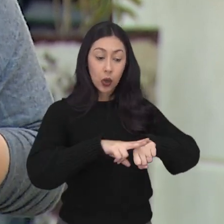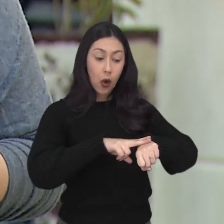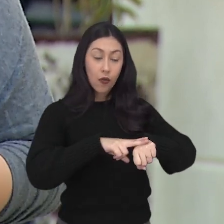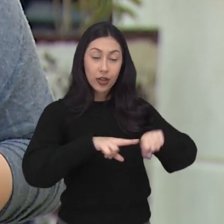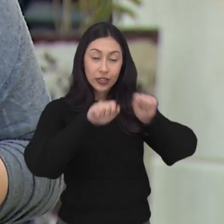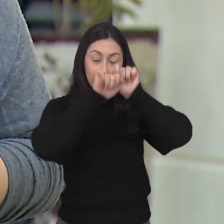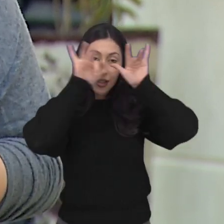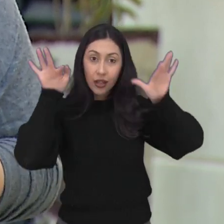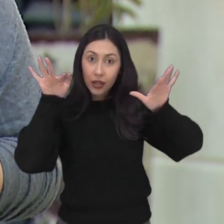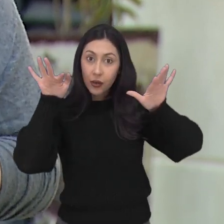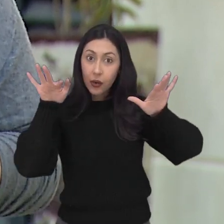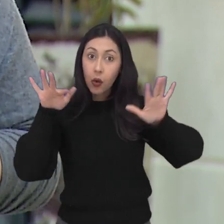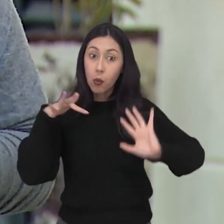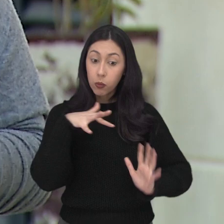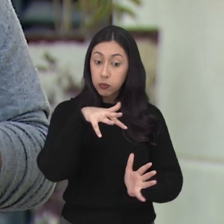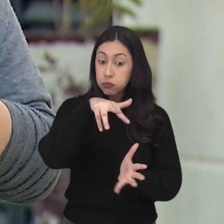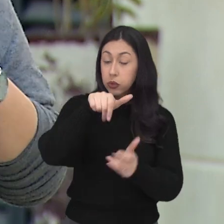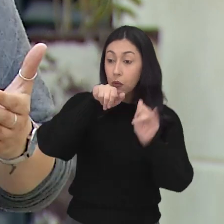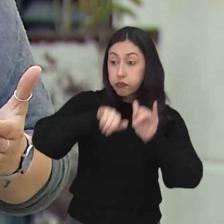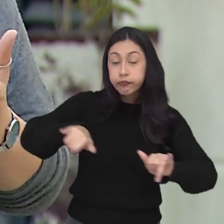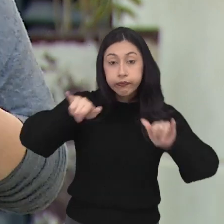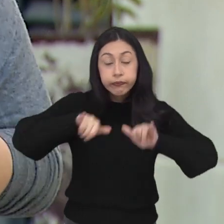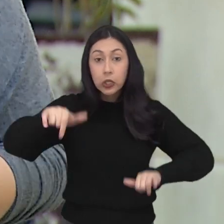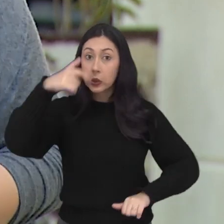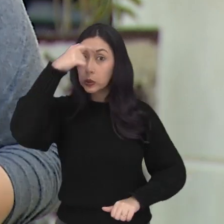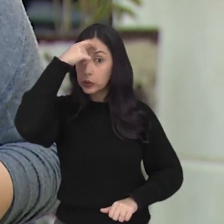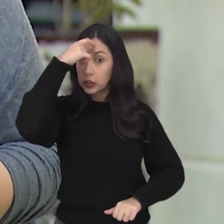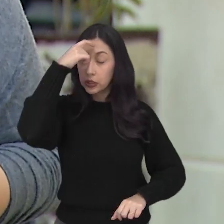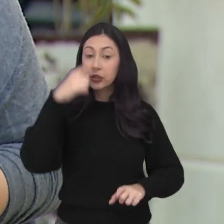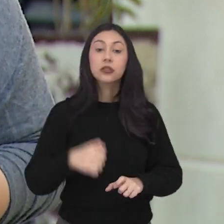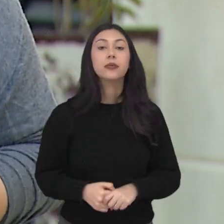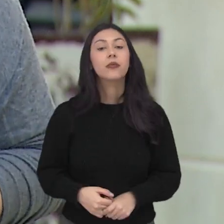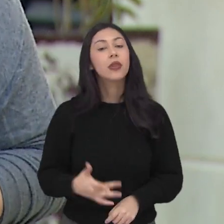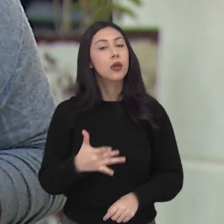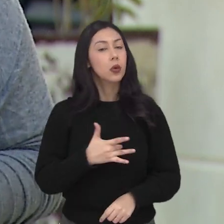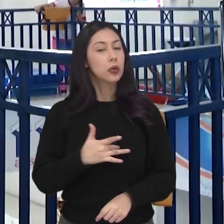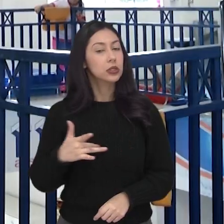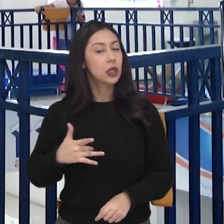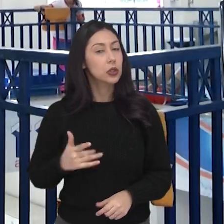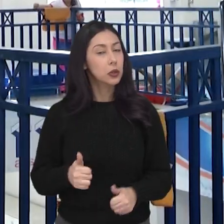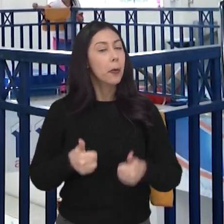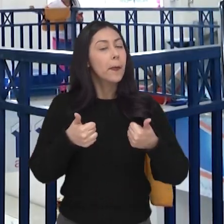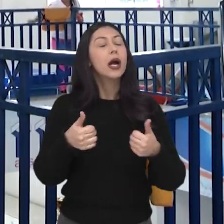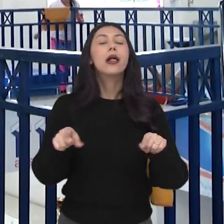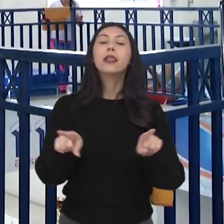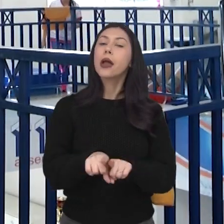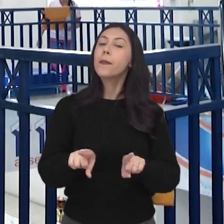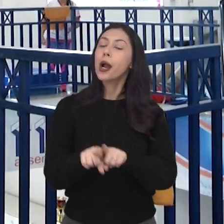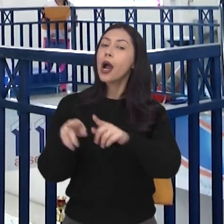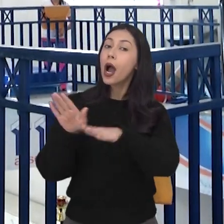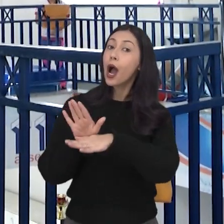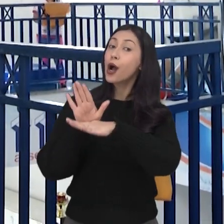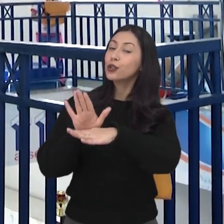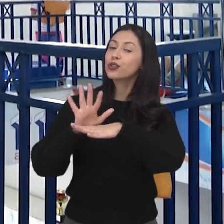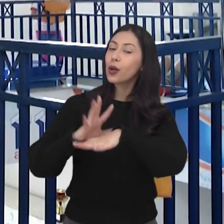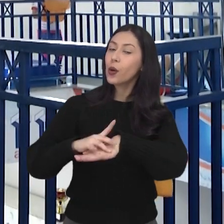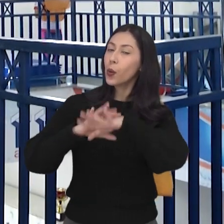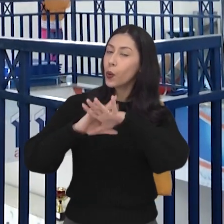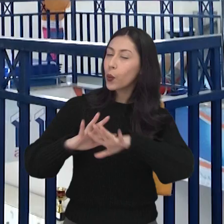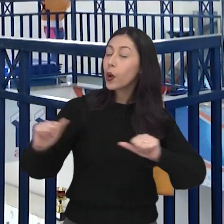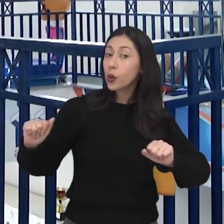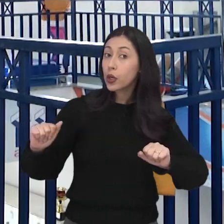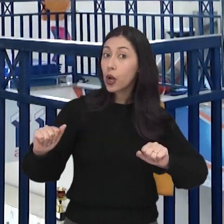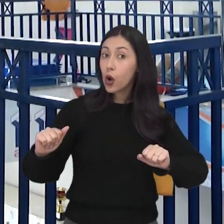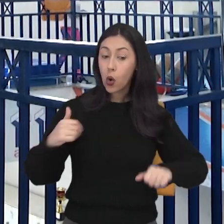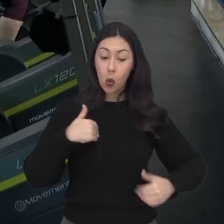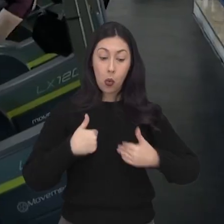campanha Agosto Verde Claro, uma ação mundial de conscientização sobre o linfoma. Estar com a saúde em dia é mais um fator que